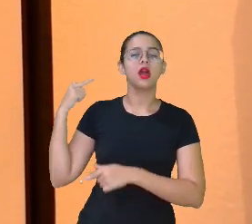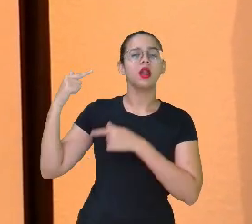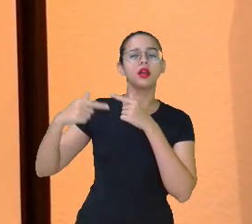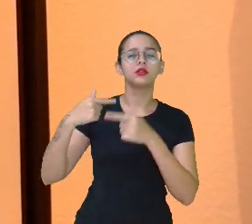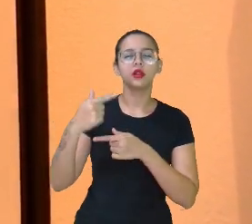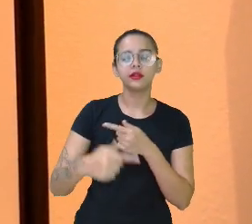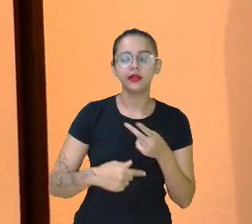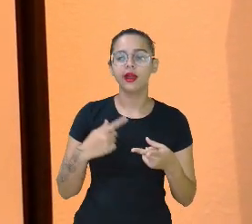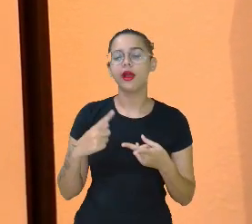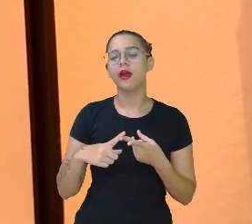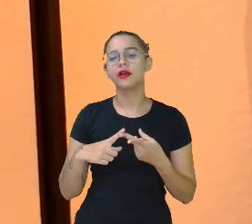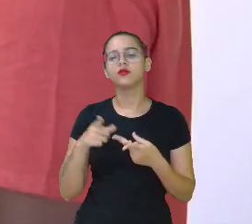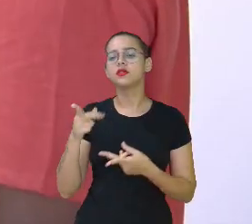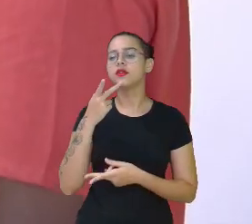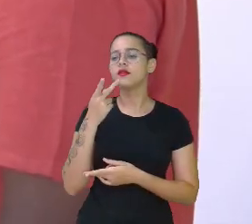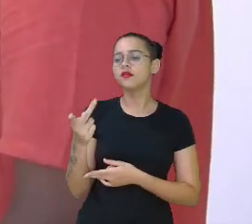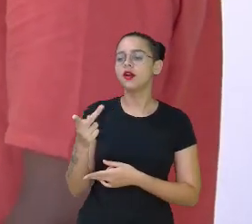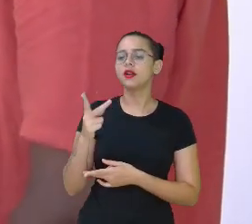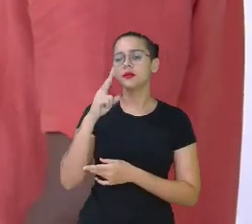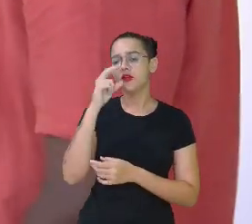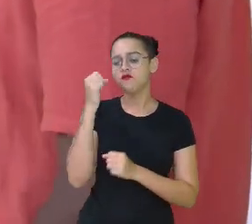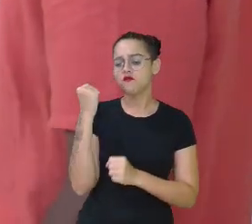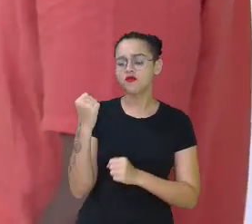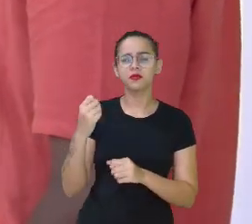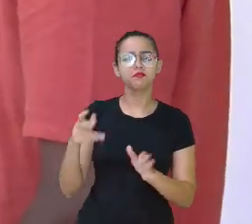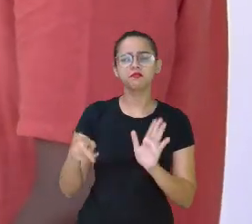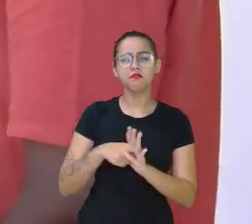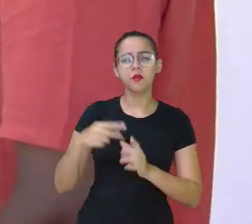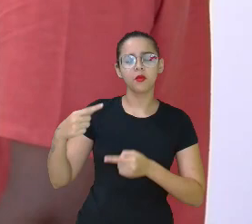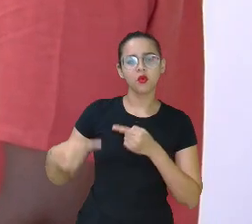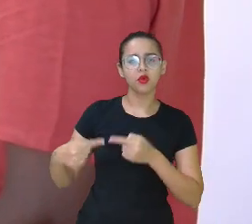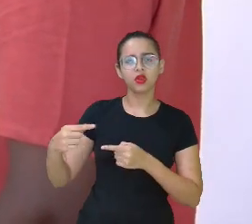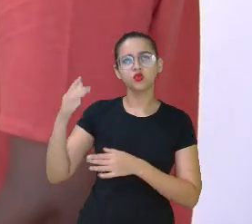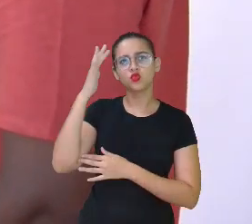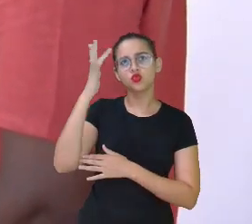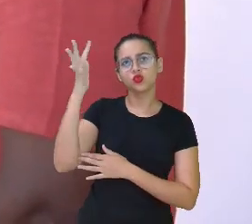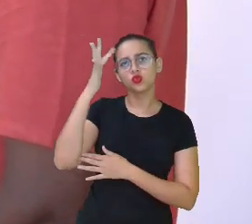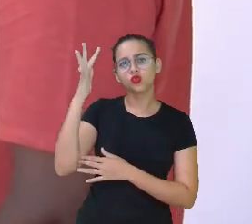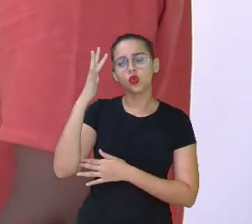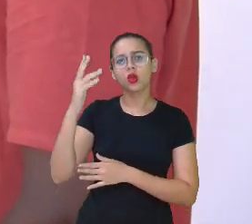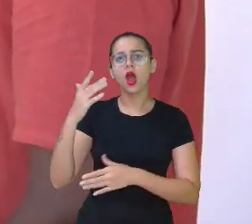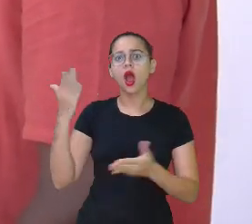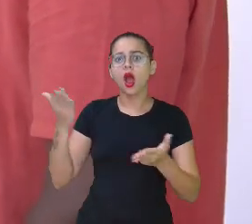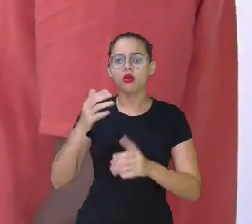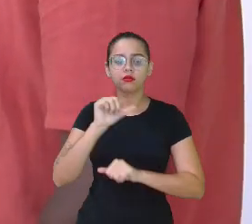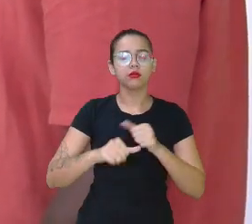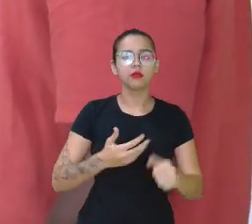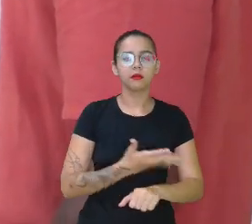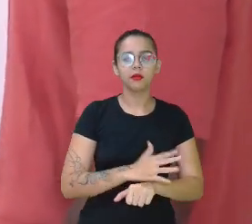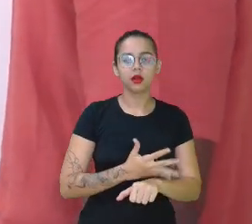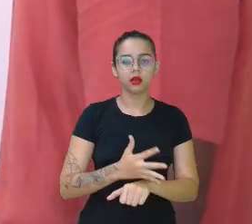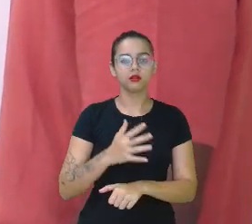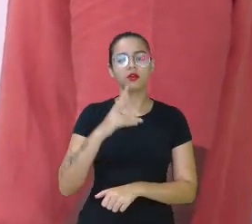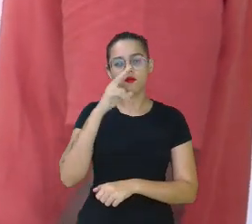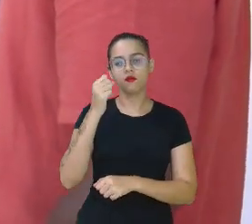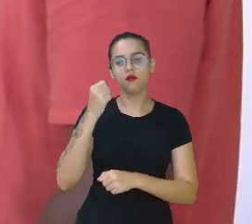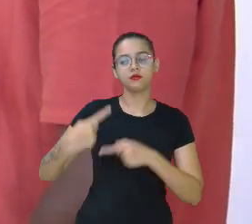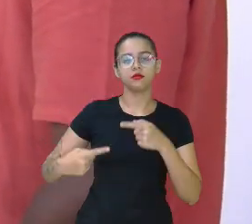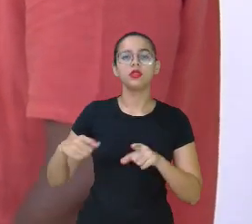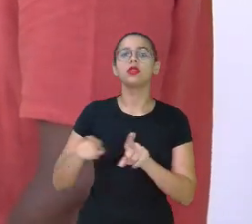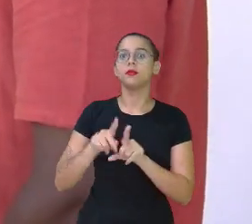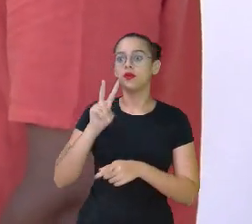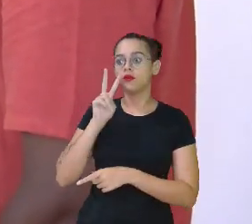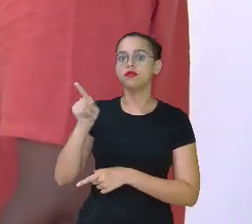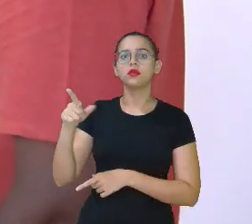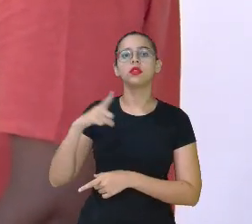ancestralidade, dessa questão que você fala da força política, do sonho ser posto em prática enquanto uma força política, a gente também viu